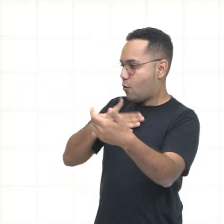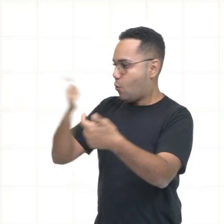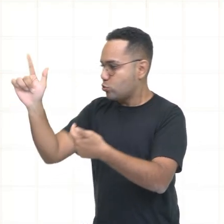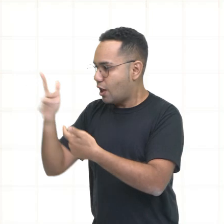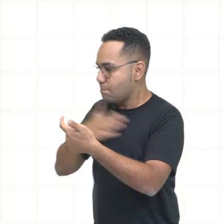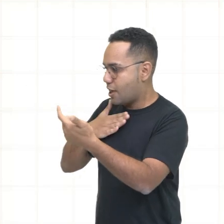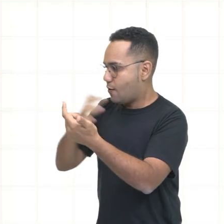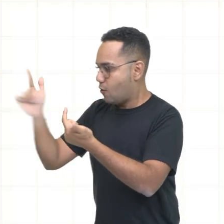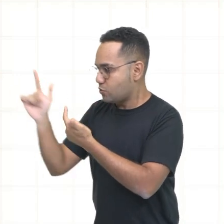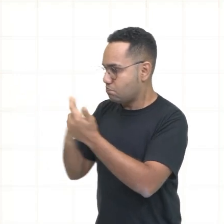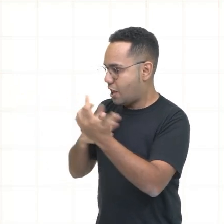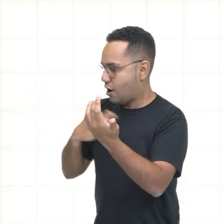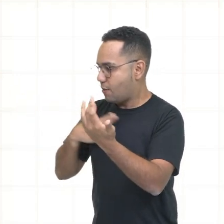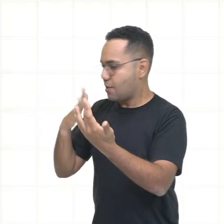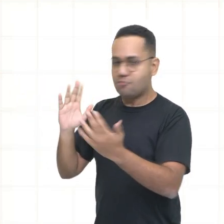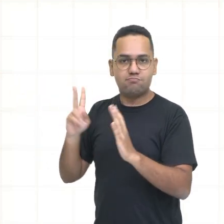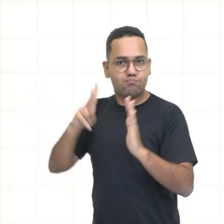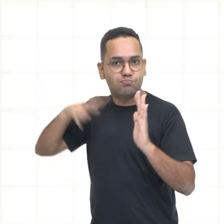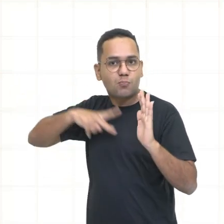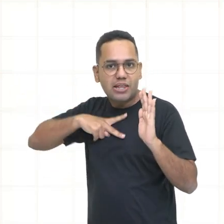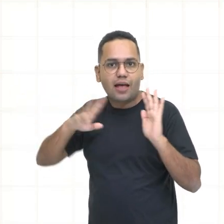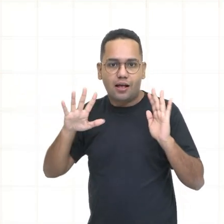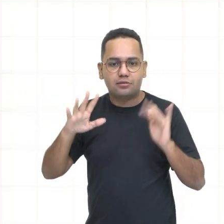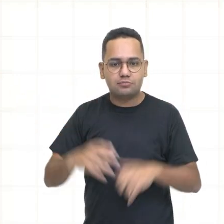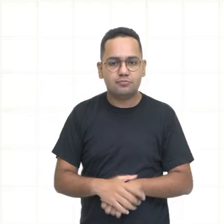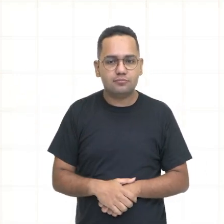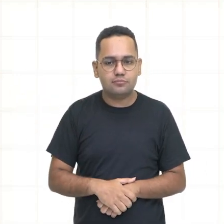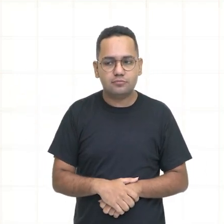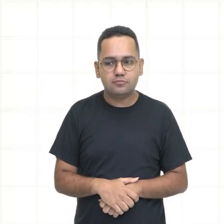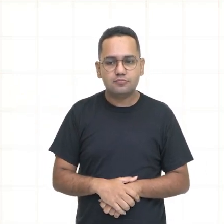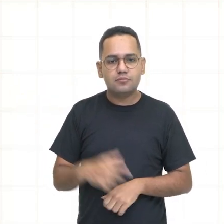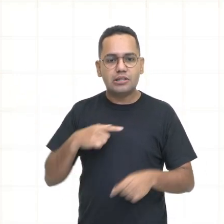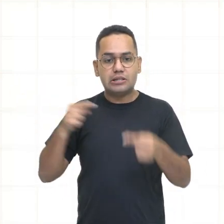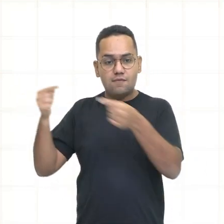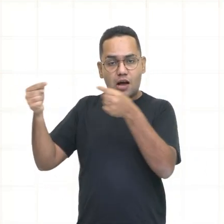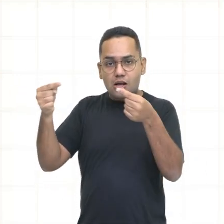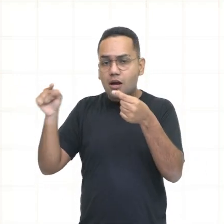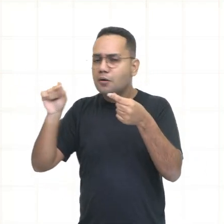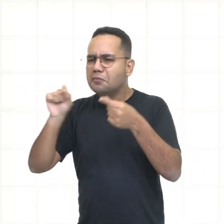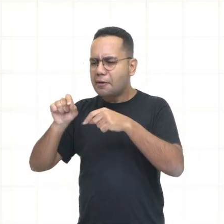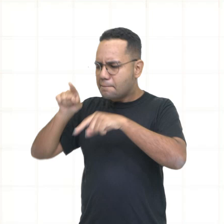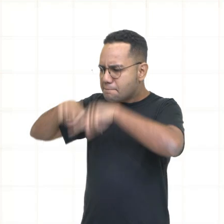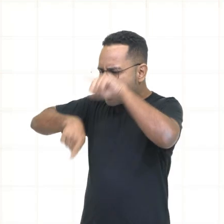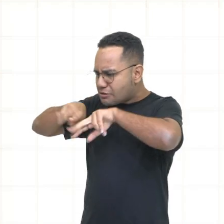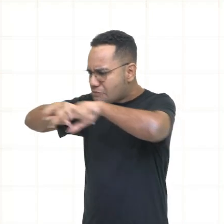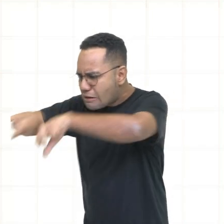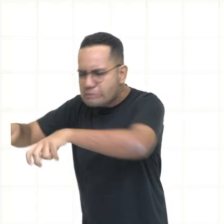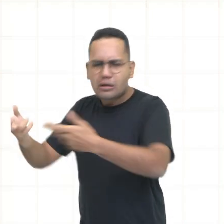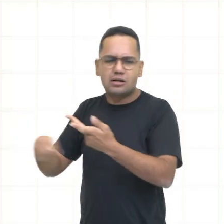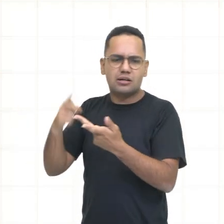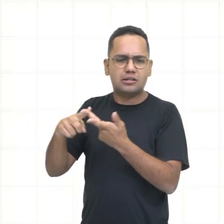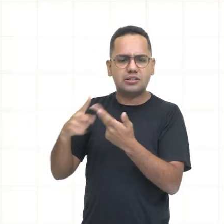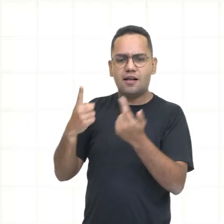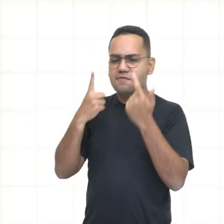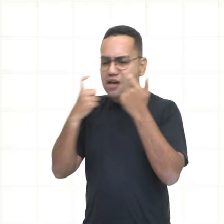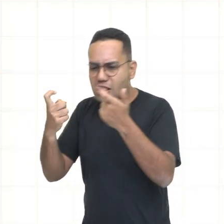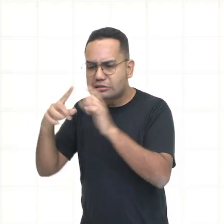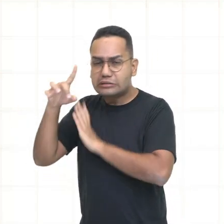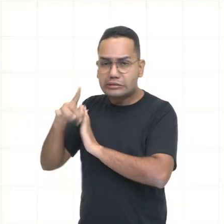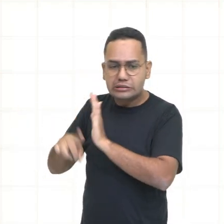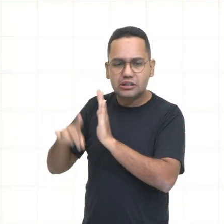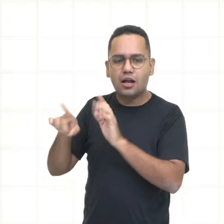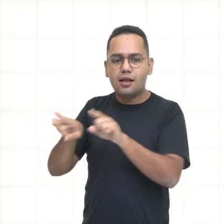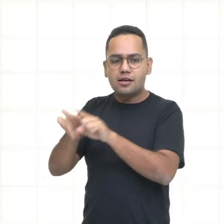Intensificou a rivalidade entre as potências europeias e resultou em exploração, violação de direitos e